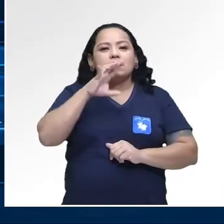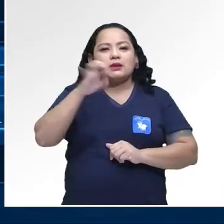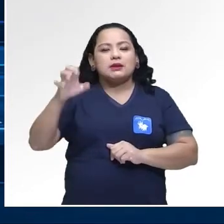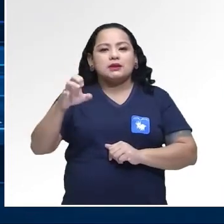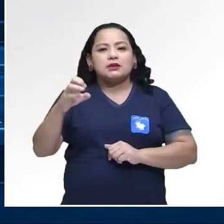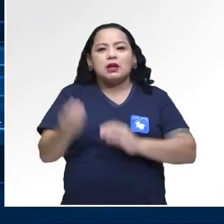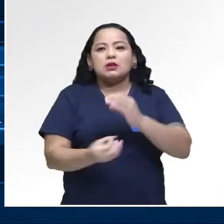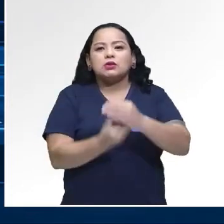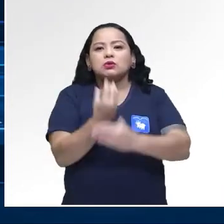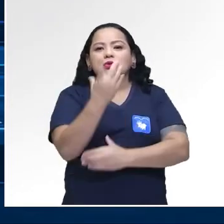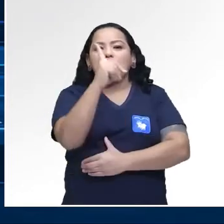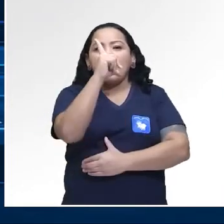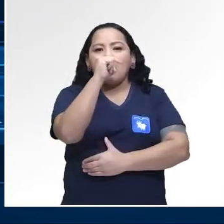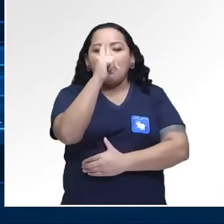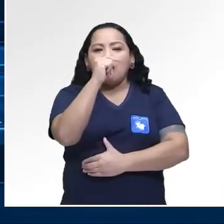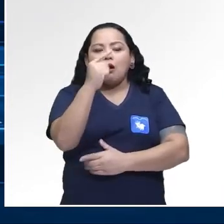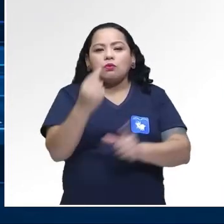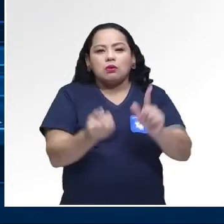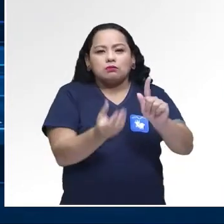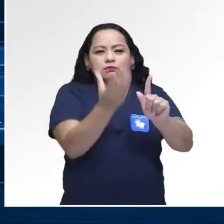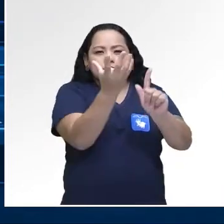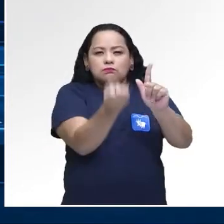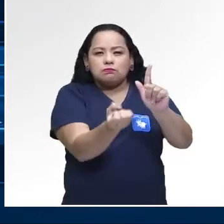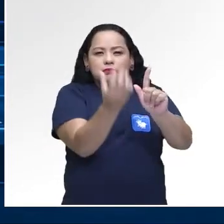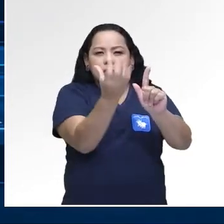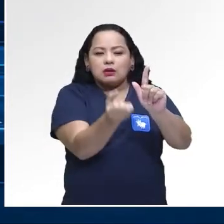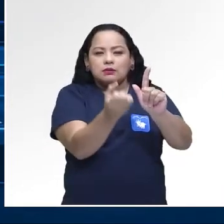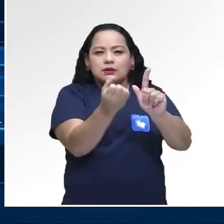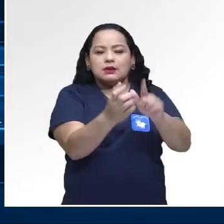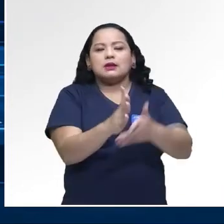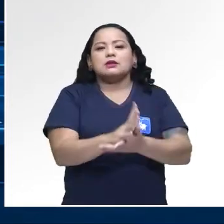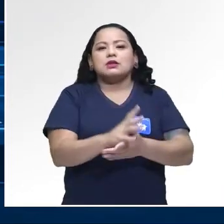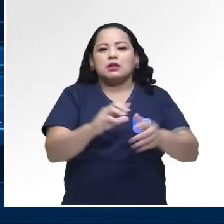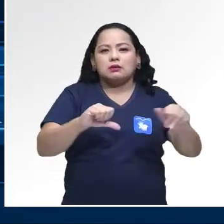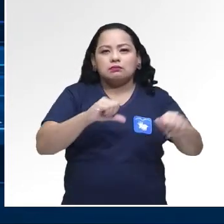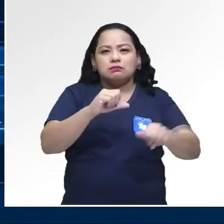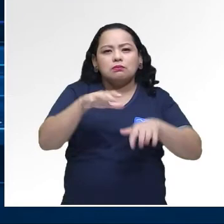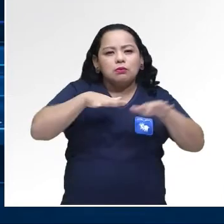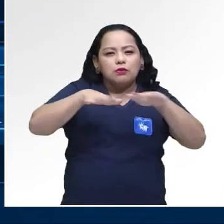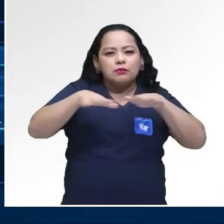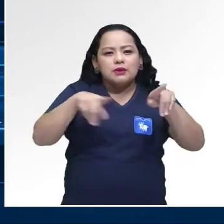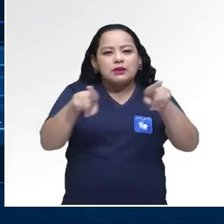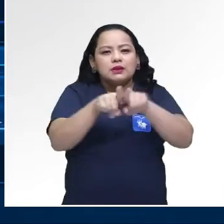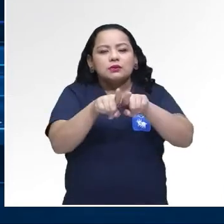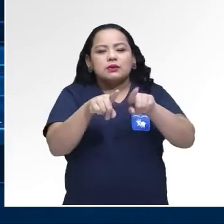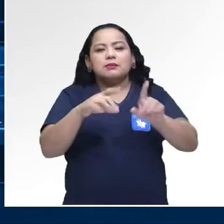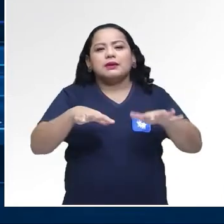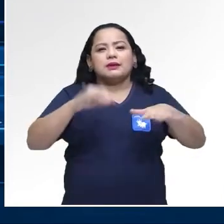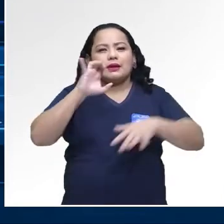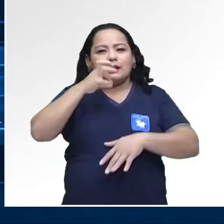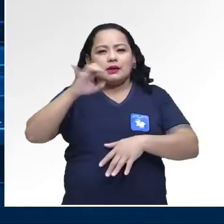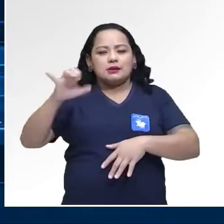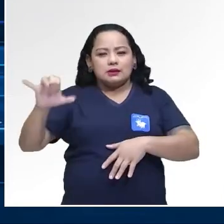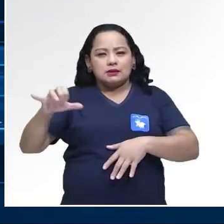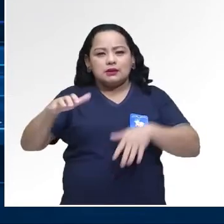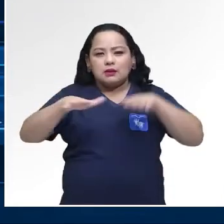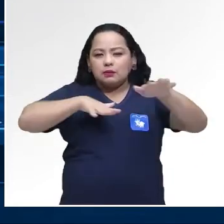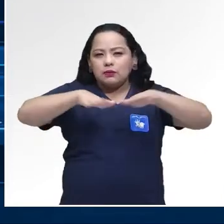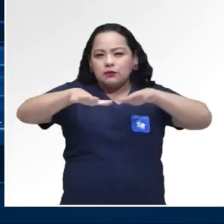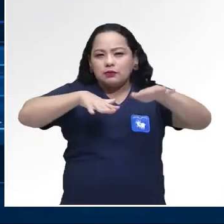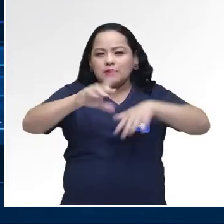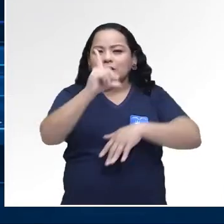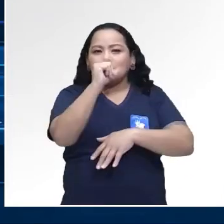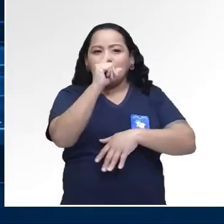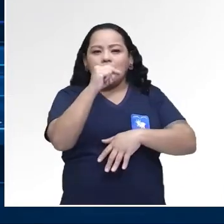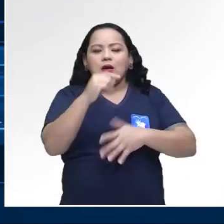água, que a sua gravidade faz com que ela caia, e também energia cinética, a energia do movimento das águas para